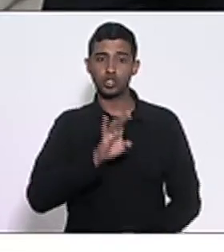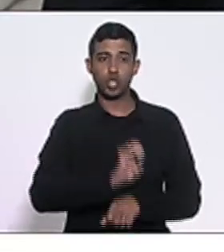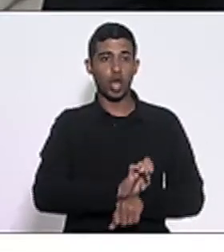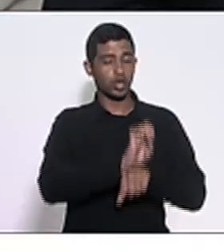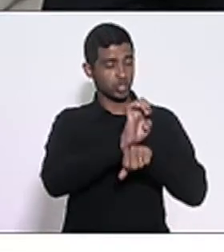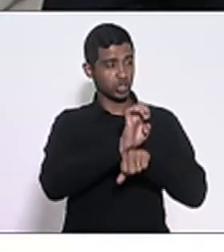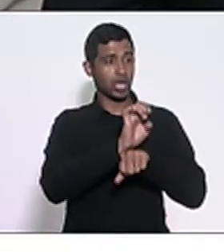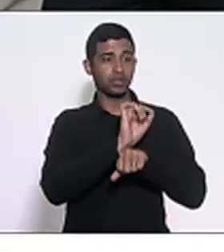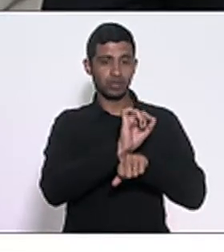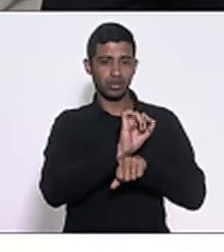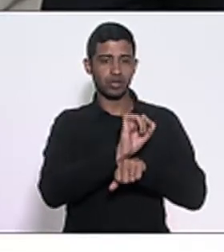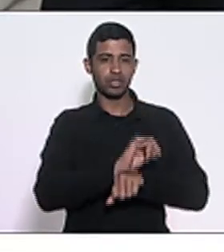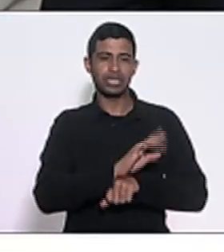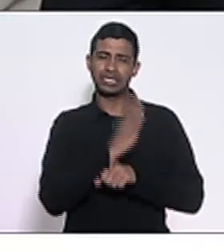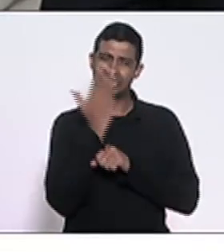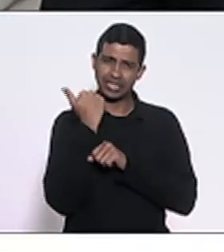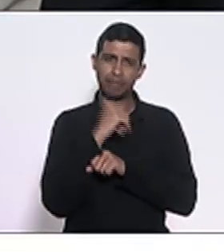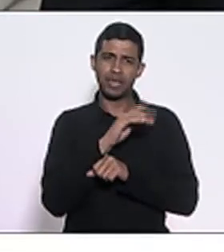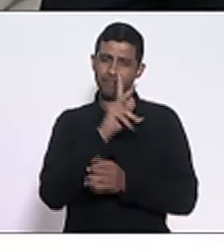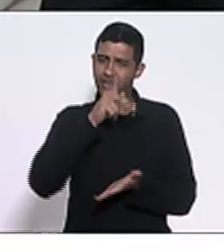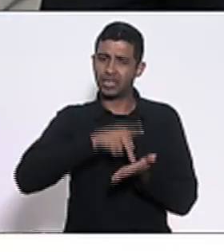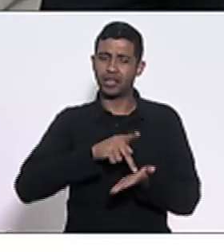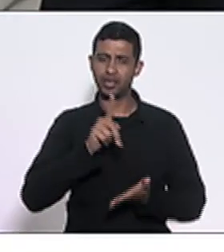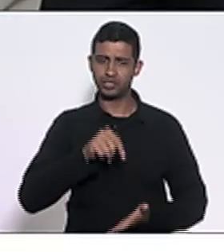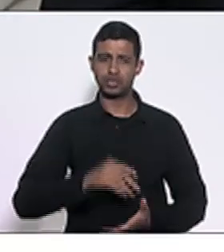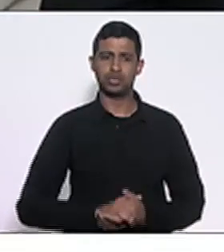uma verdade. Sempre foi.